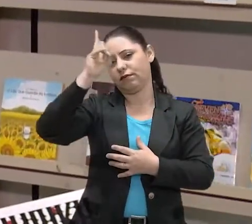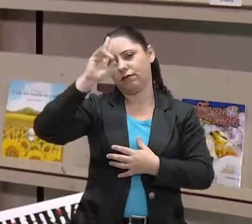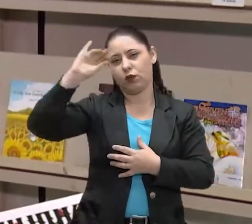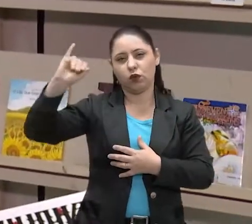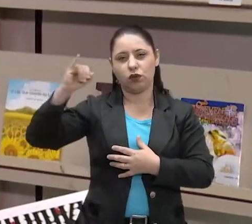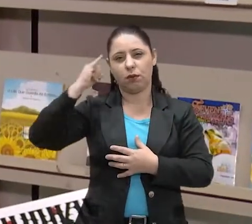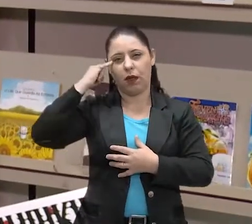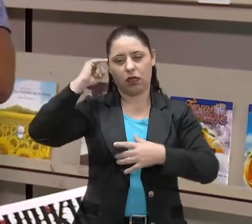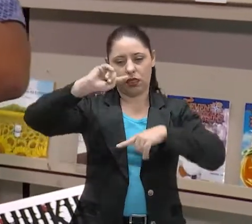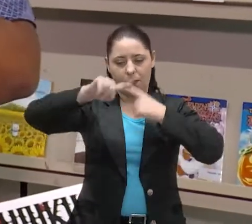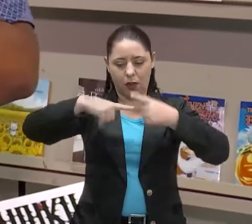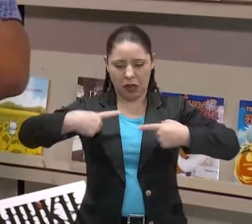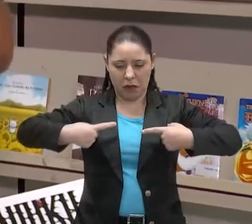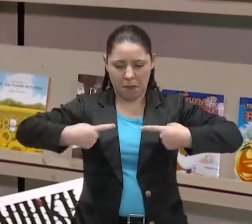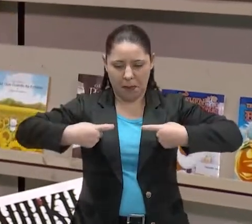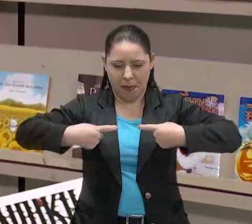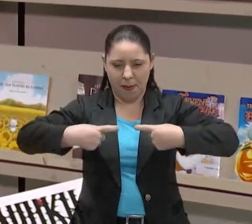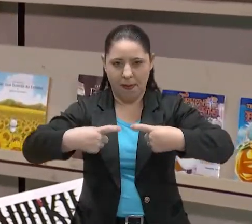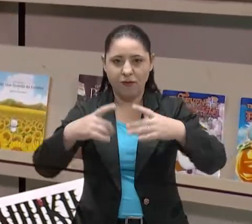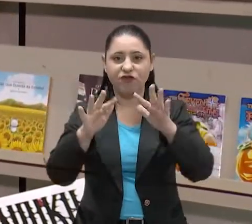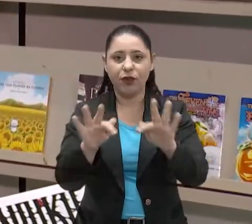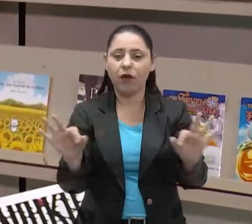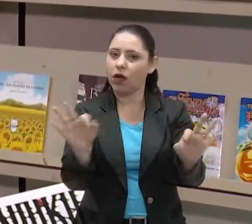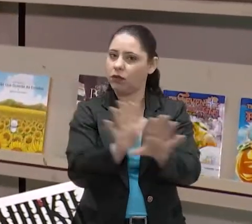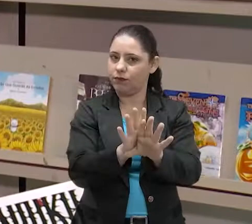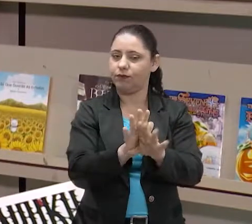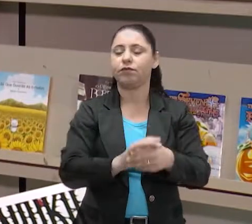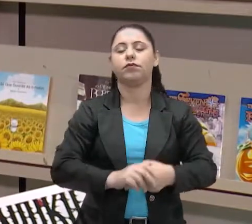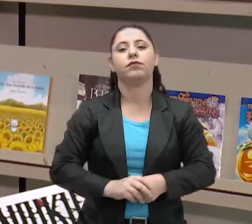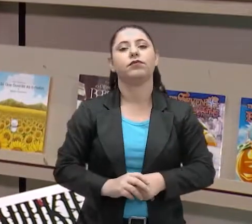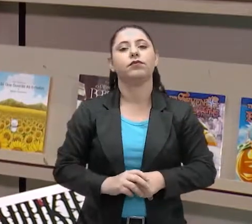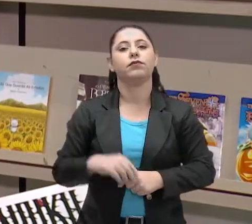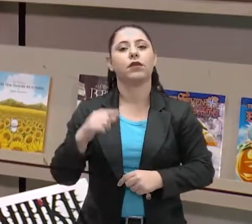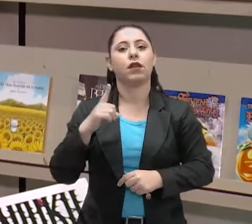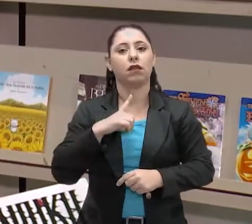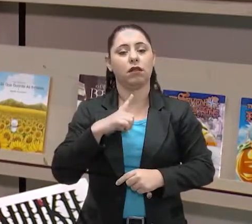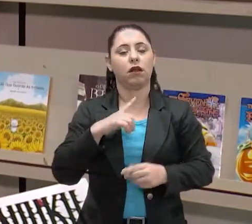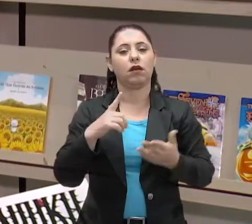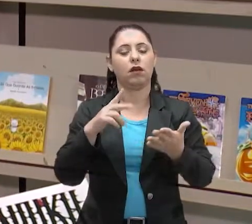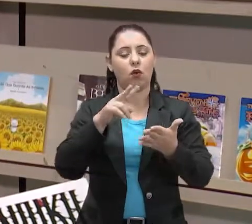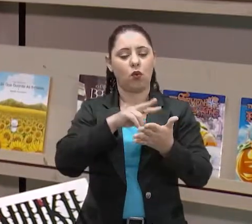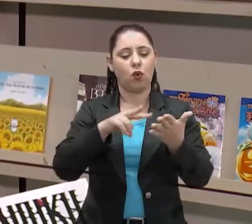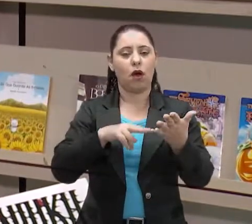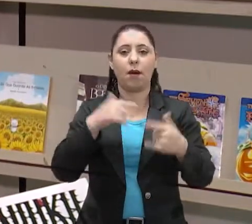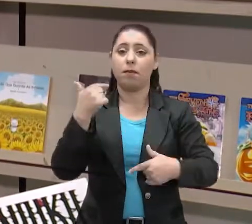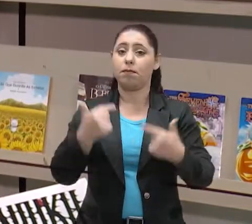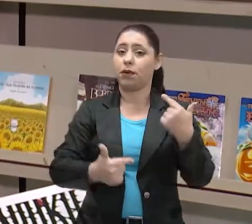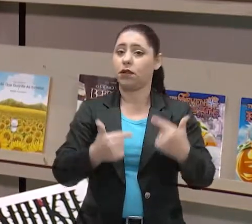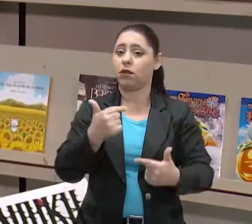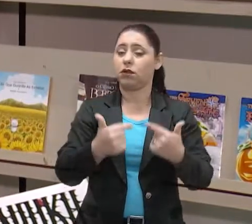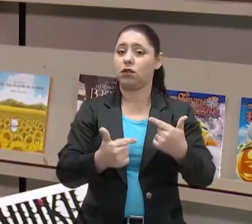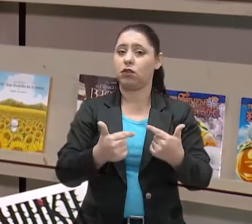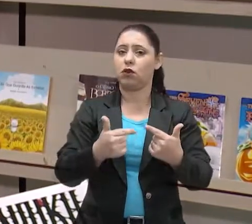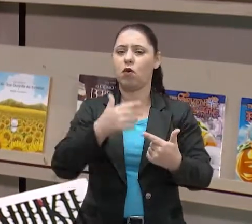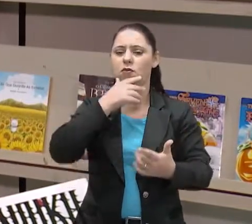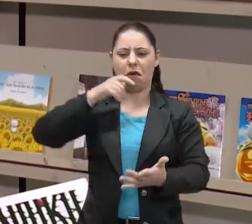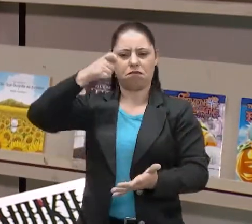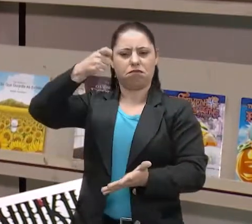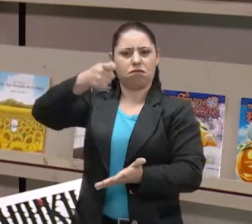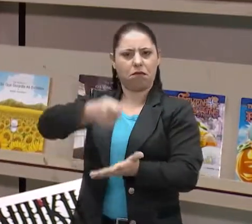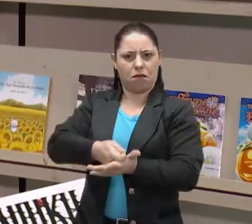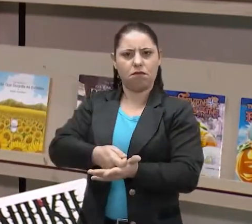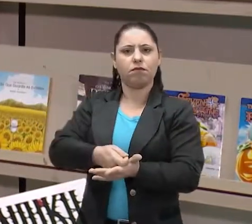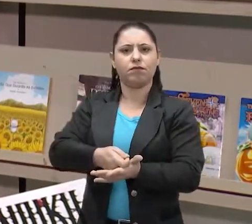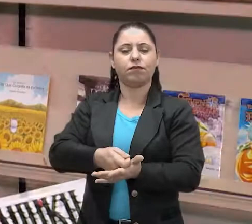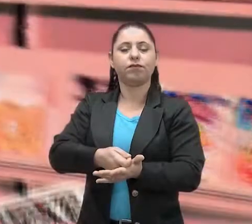conta a história do Japão pós-guerra. Então, aqui ele traz a política,